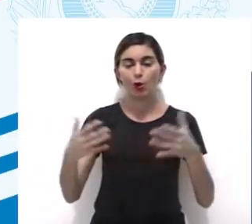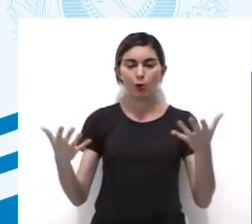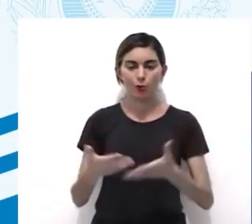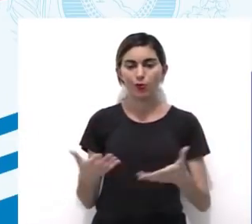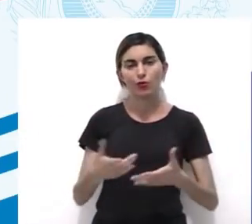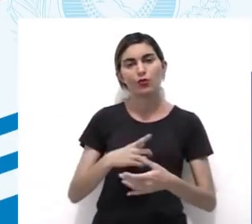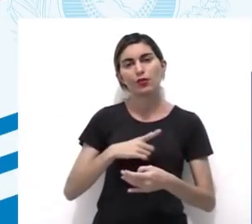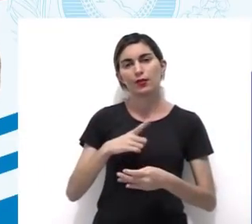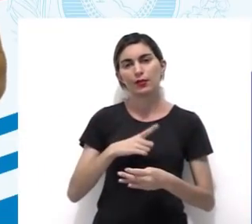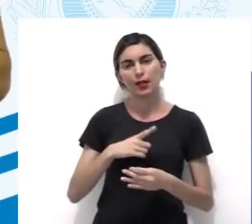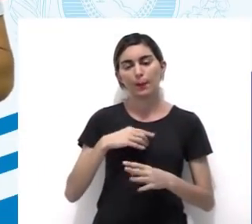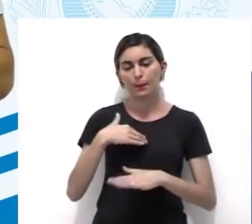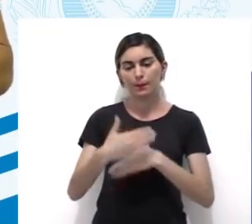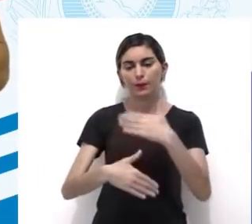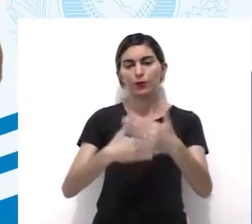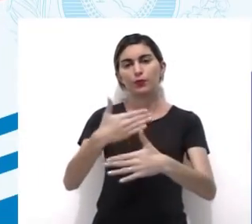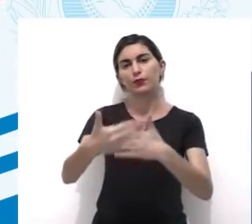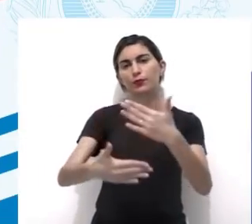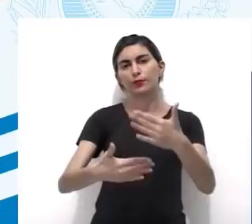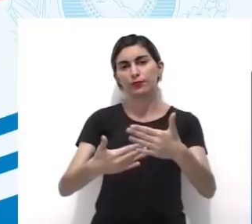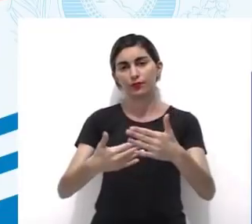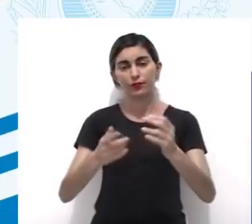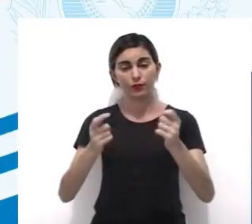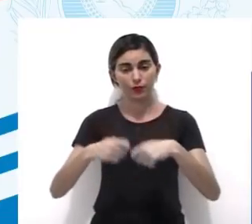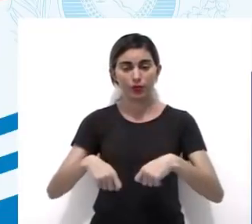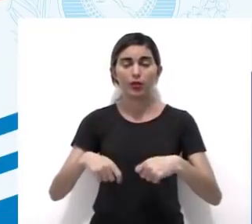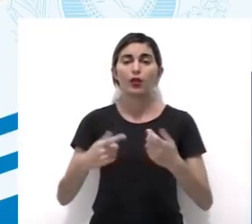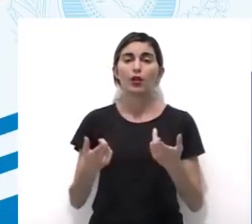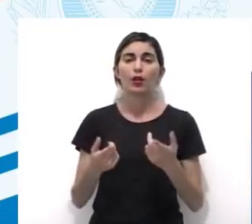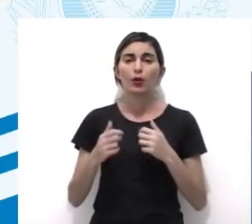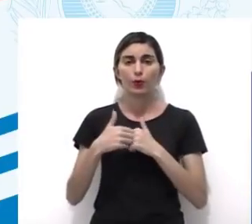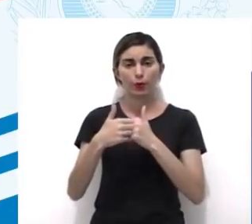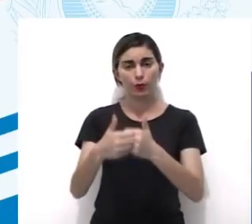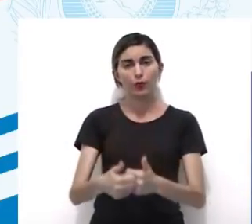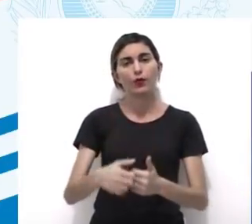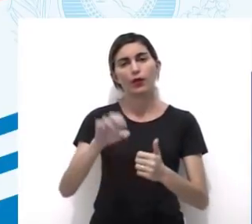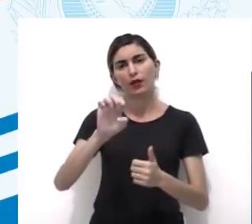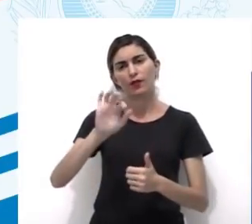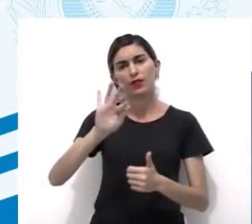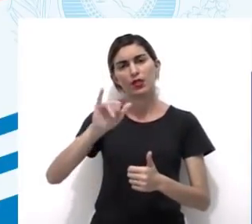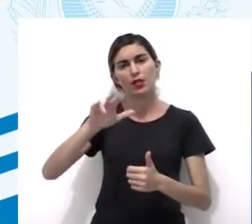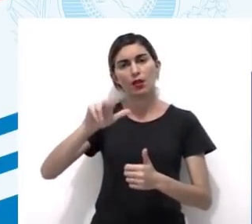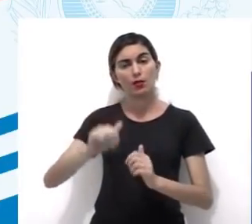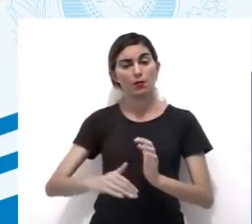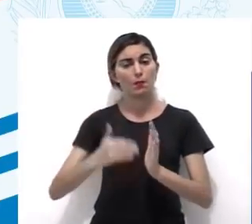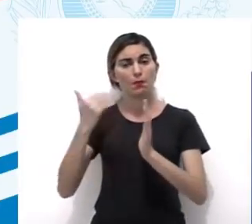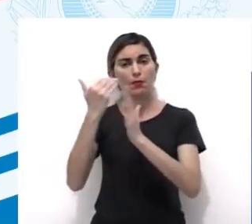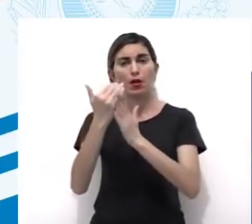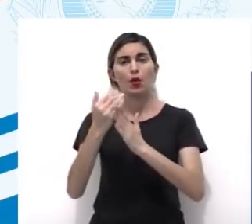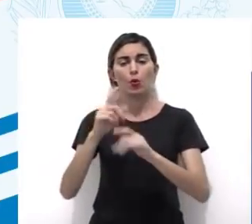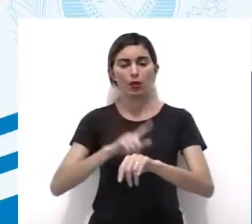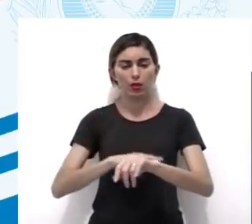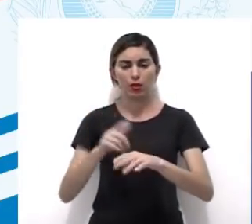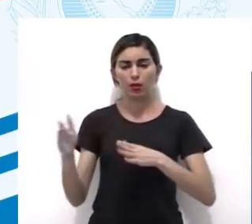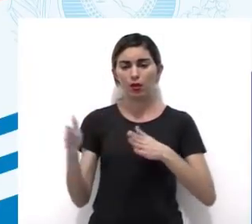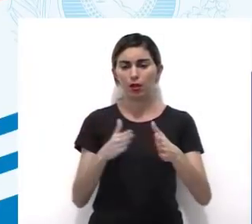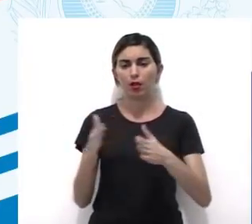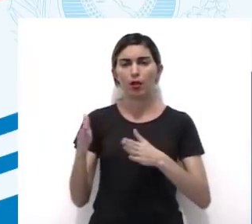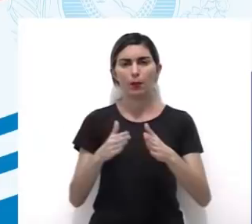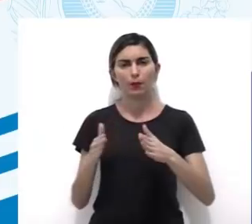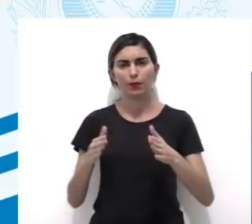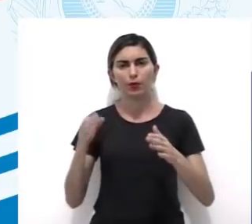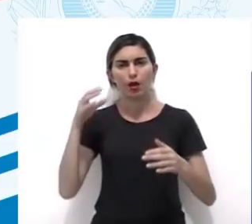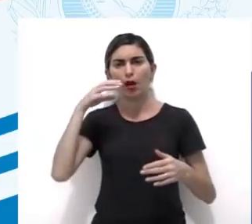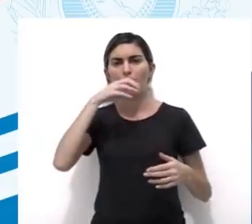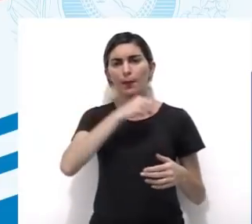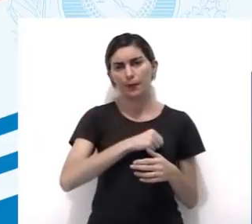gente tem um processo que nos conduz a uma eficiência maior, e aí os tempos se tornam tempos